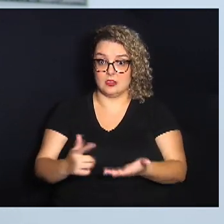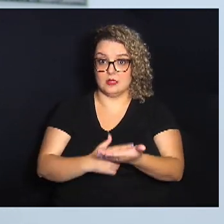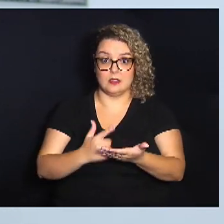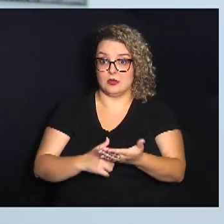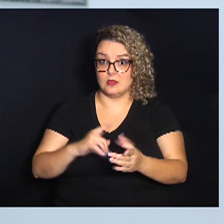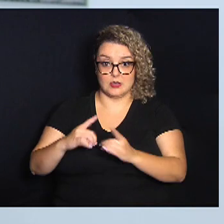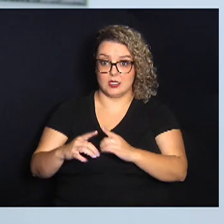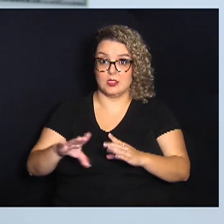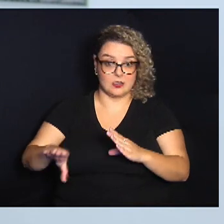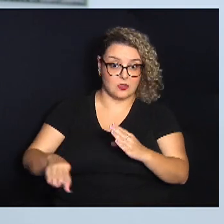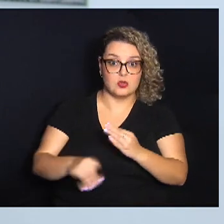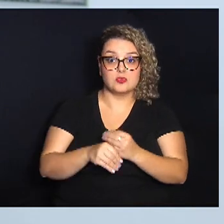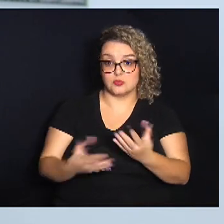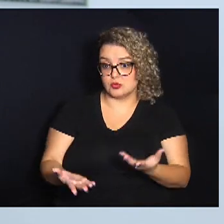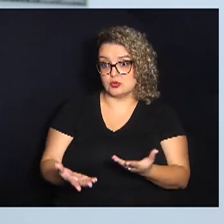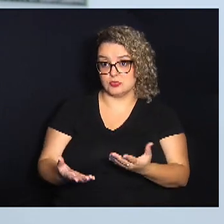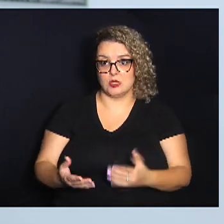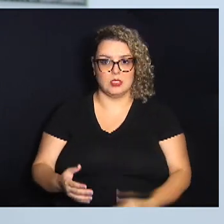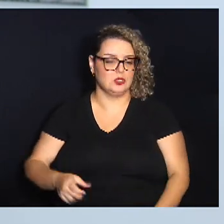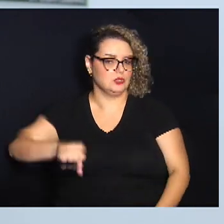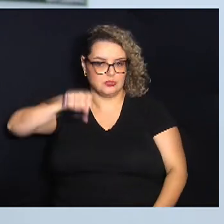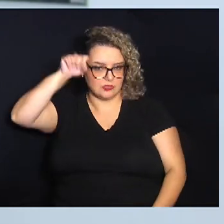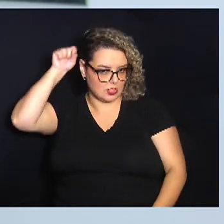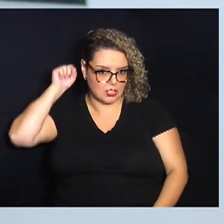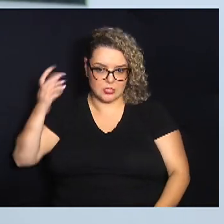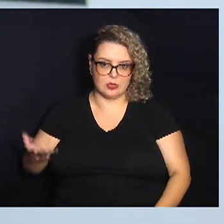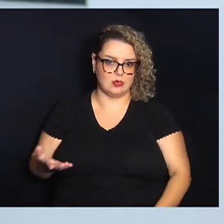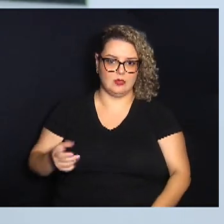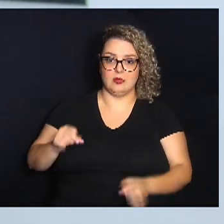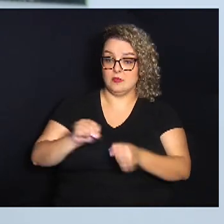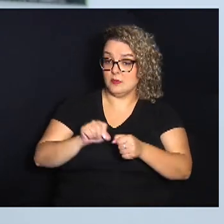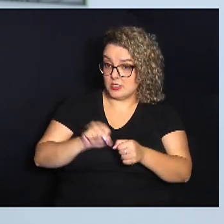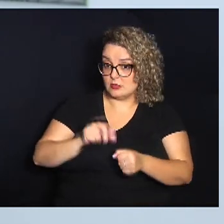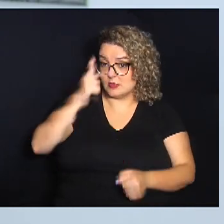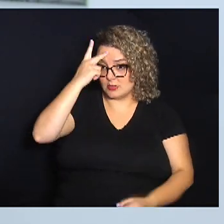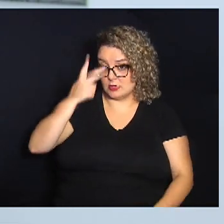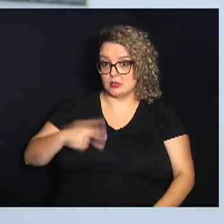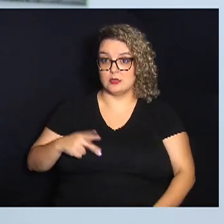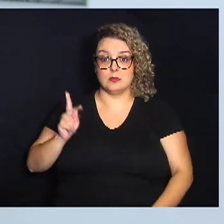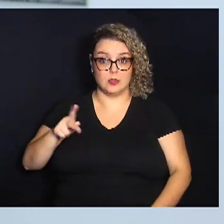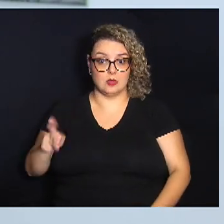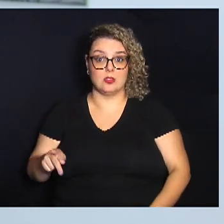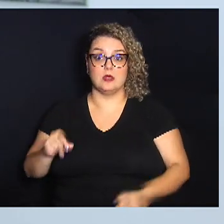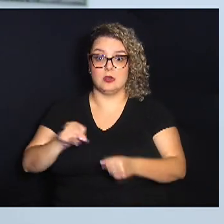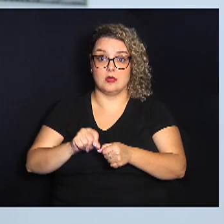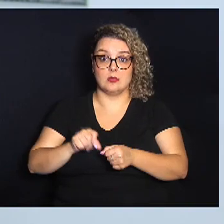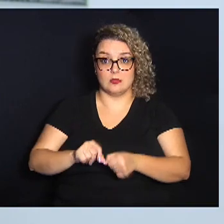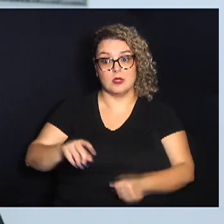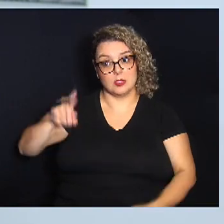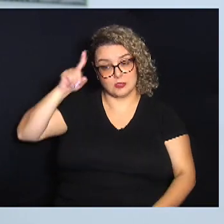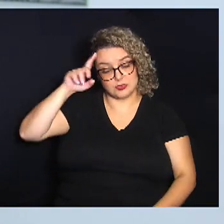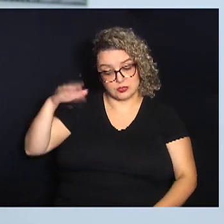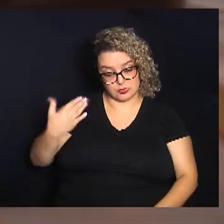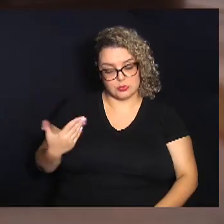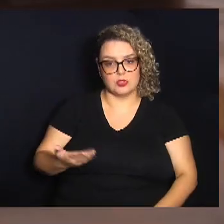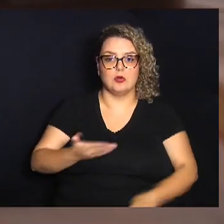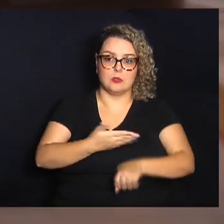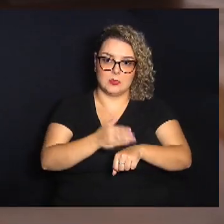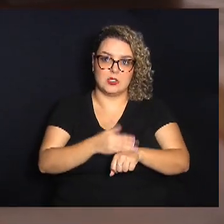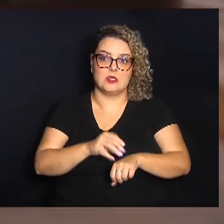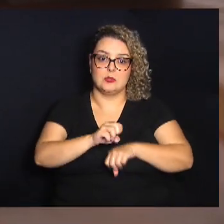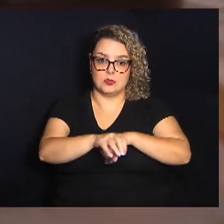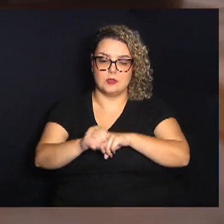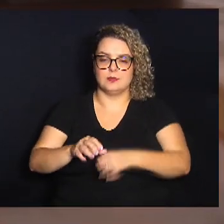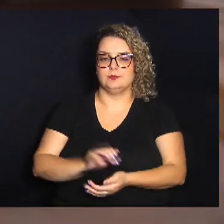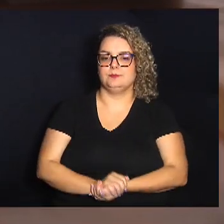exercícios complementares, tanto de vestibulares quanto feitos pelos professores, que fazem você colocar na prática aquilo que foi dito na aula.